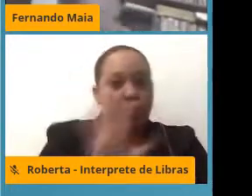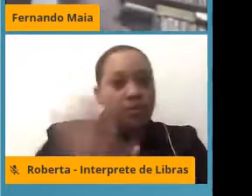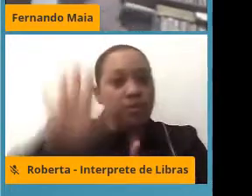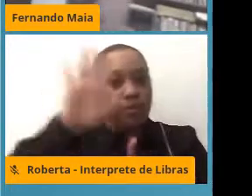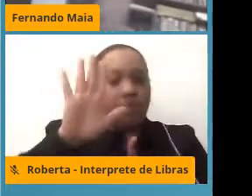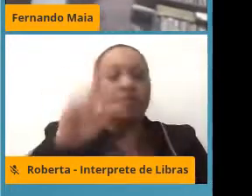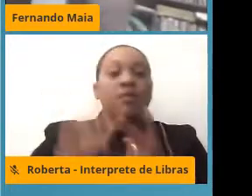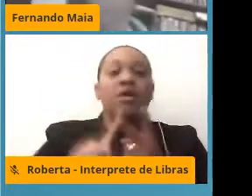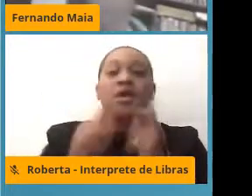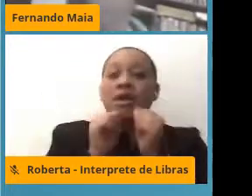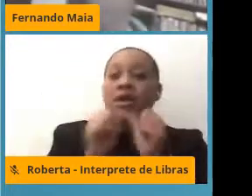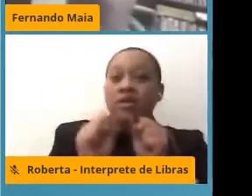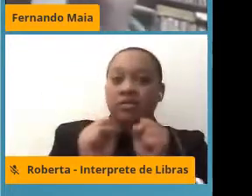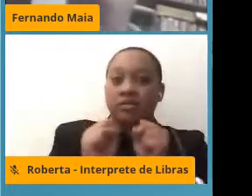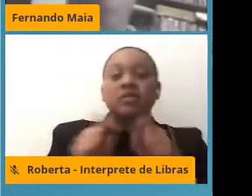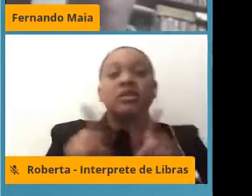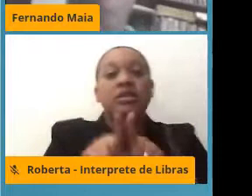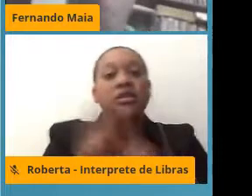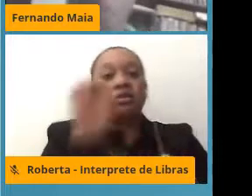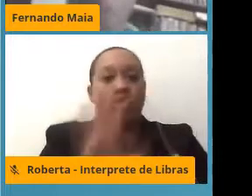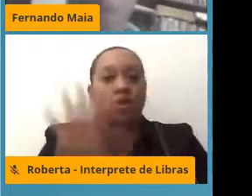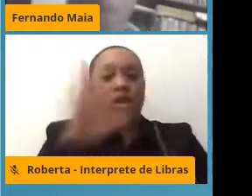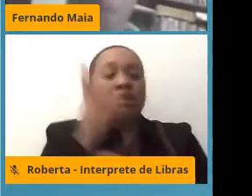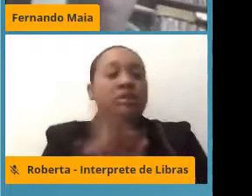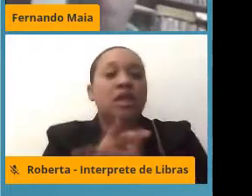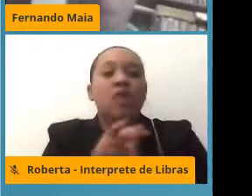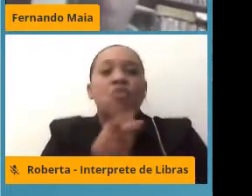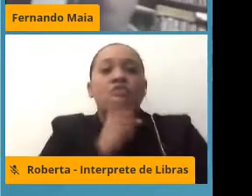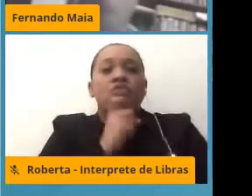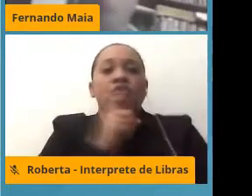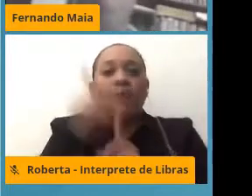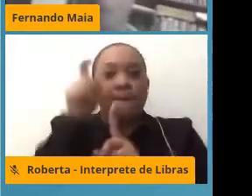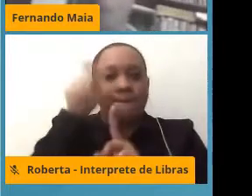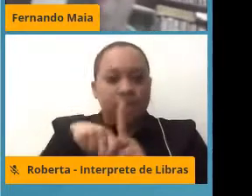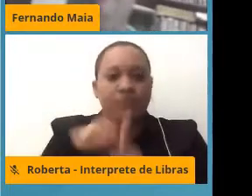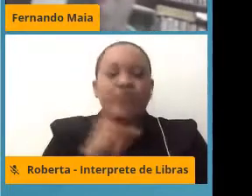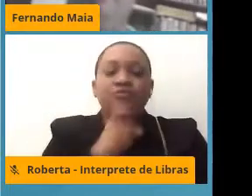é um vírus bem conhecido, sempre no inverno, ele